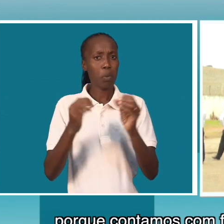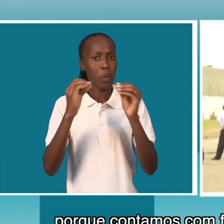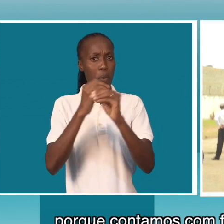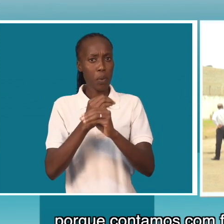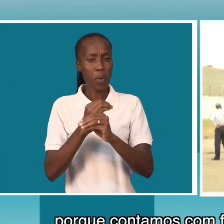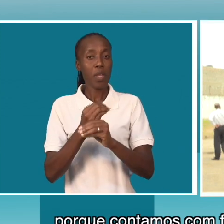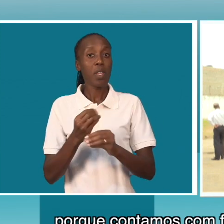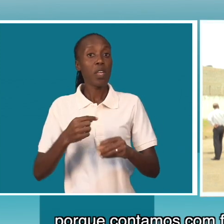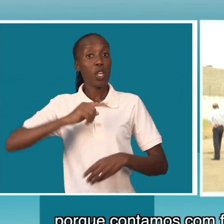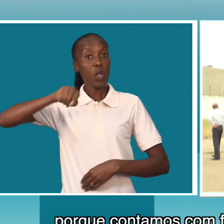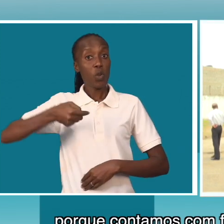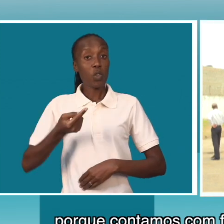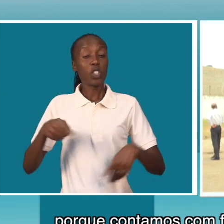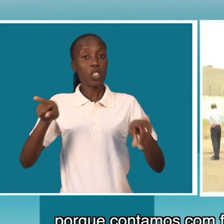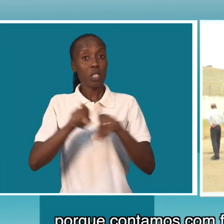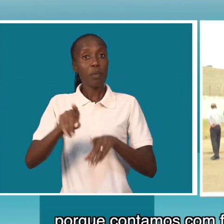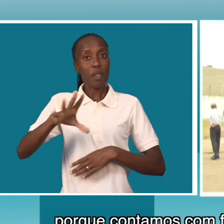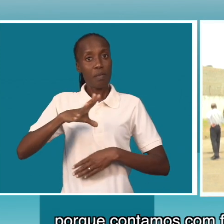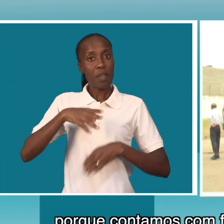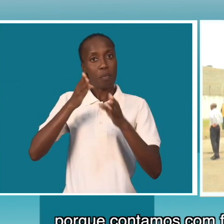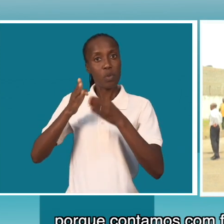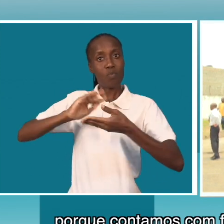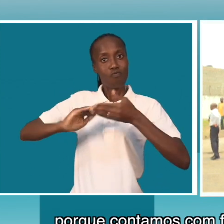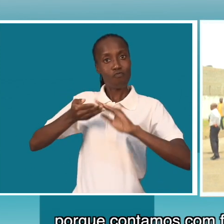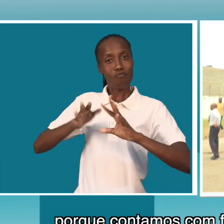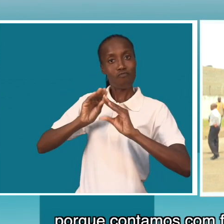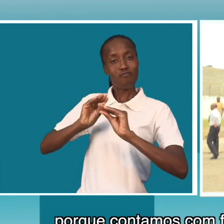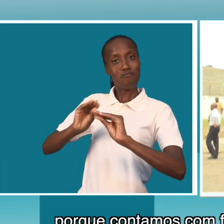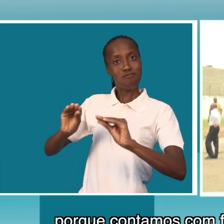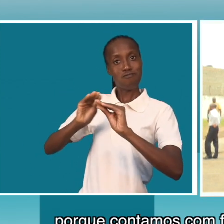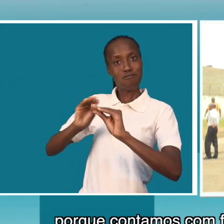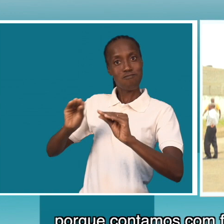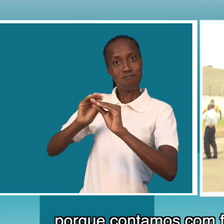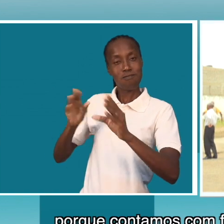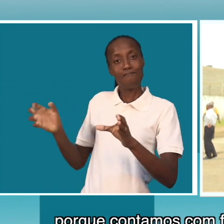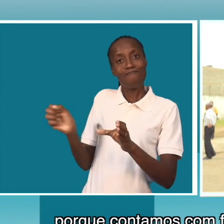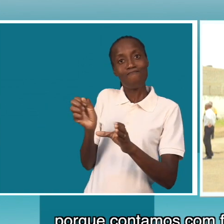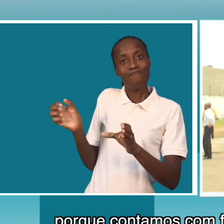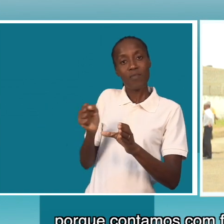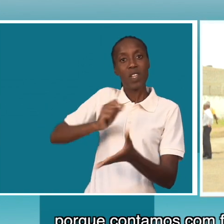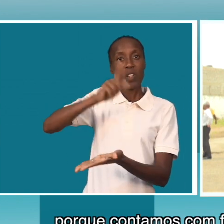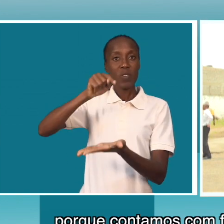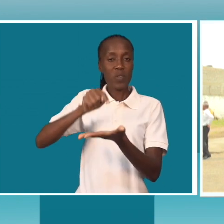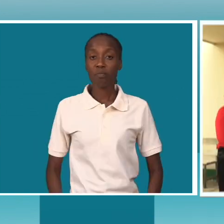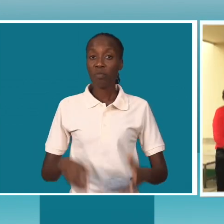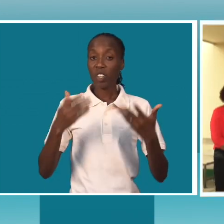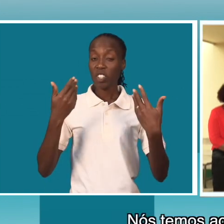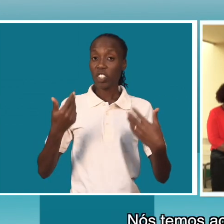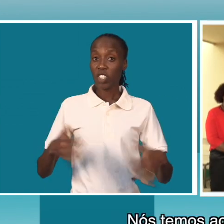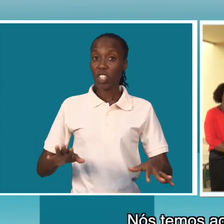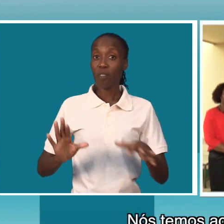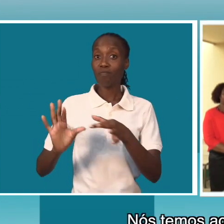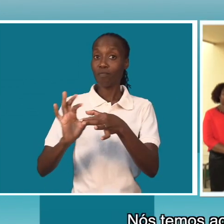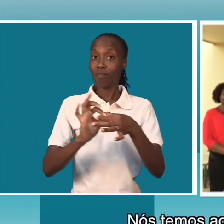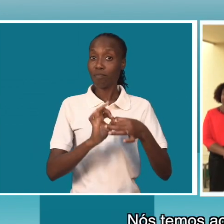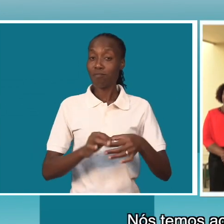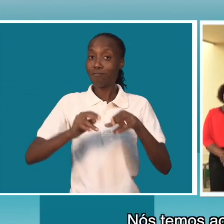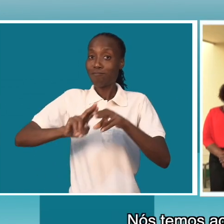contamos com formadores que serão contratados através do nosso centro de formação profissional. Nós temos